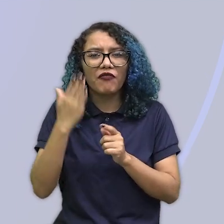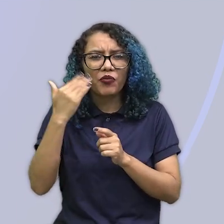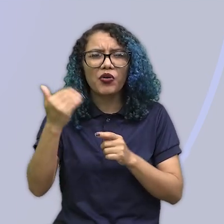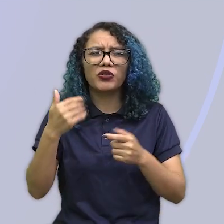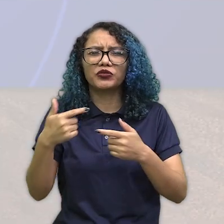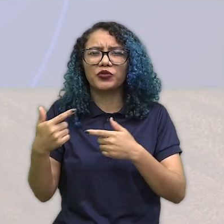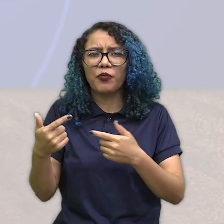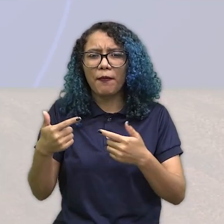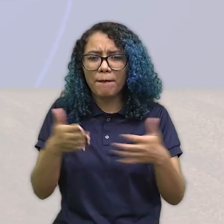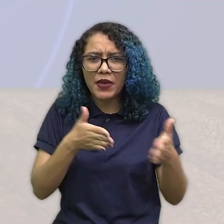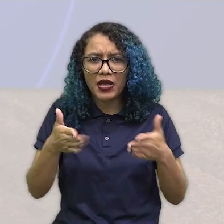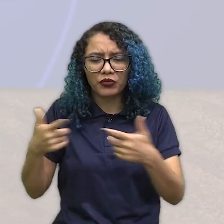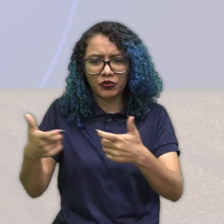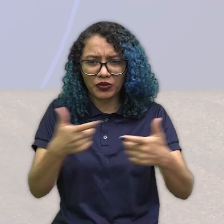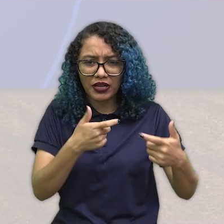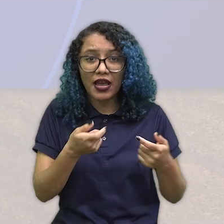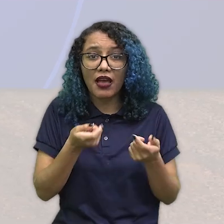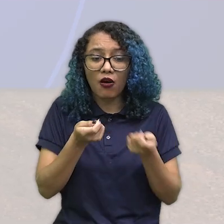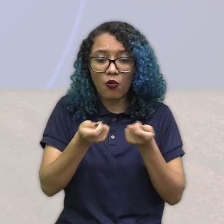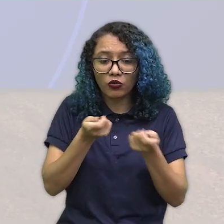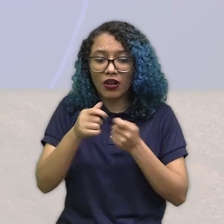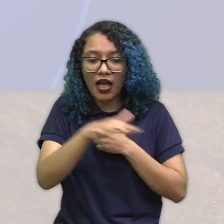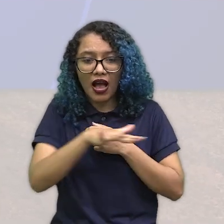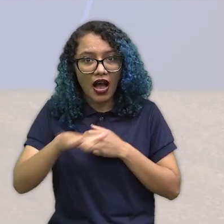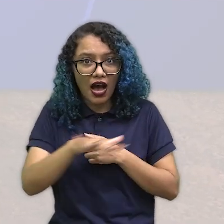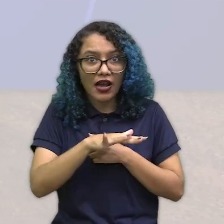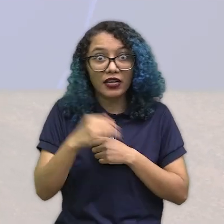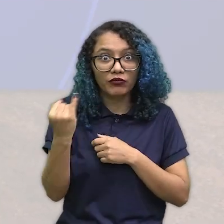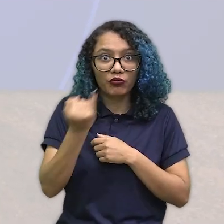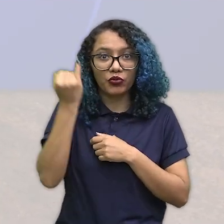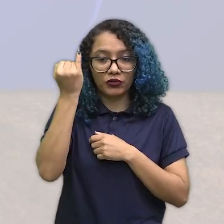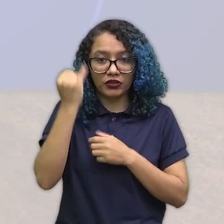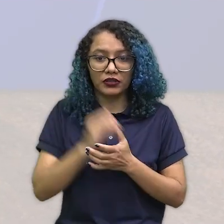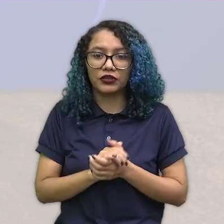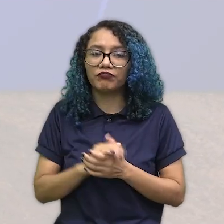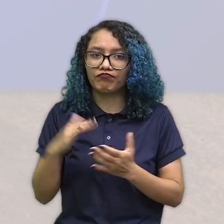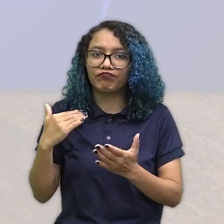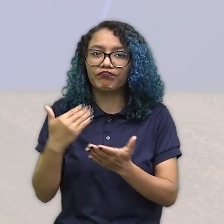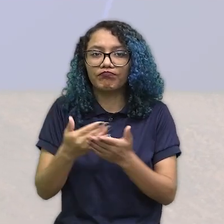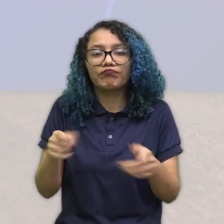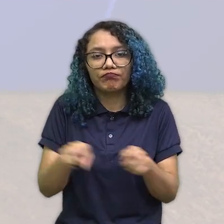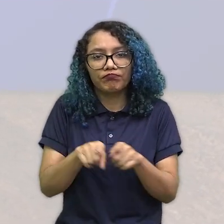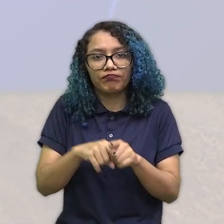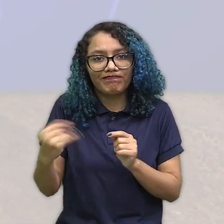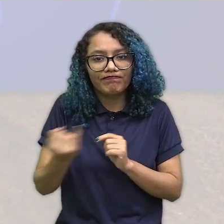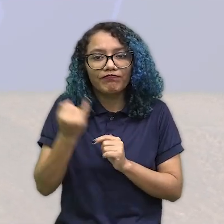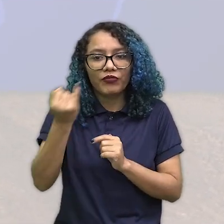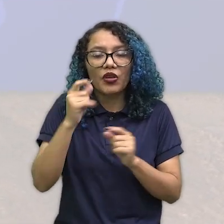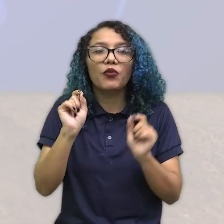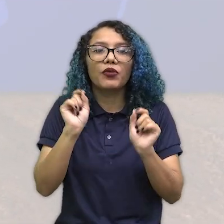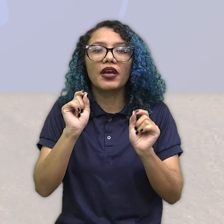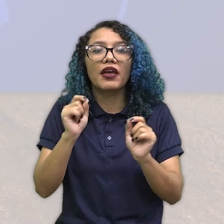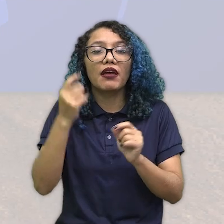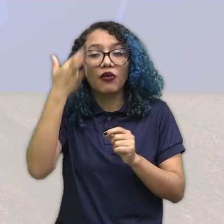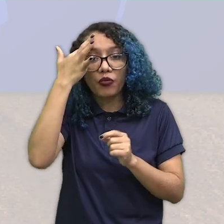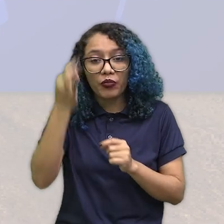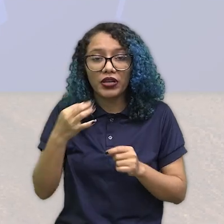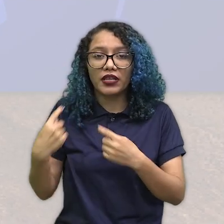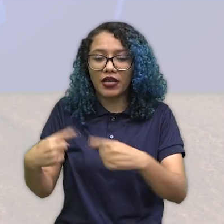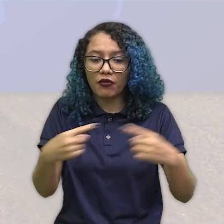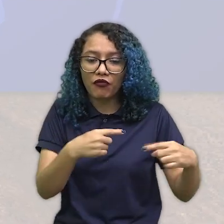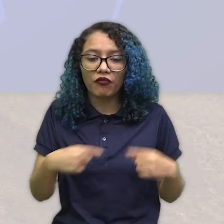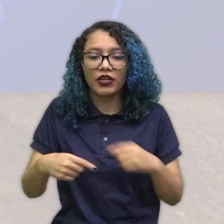disciplina. A geopolítica ganhou destaque durante as duas guerras mundiais, quando as potências buscavam controlar